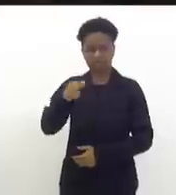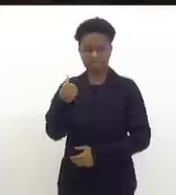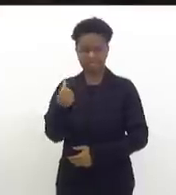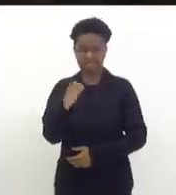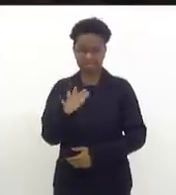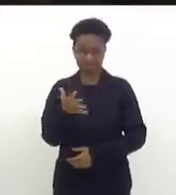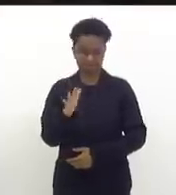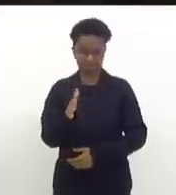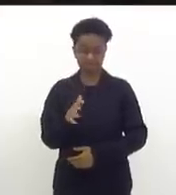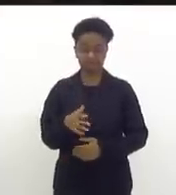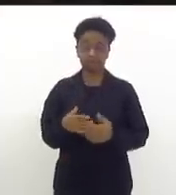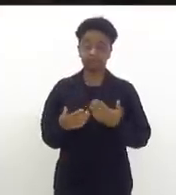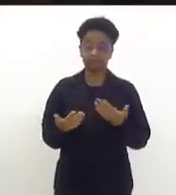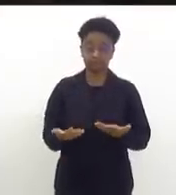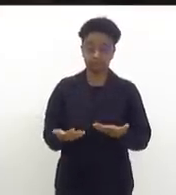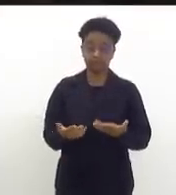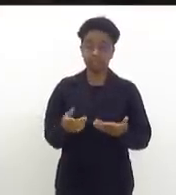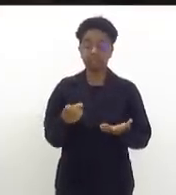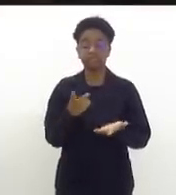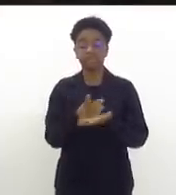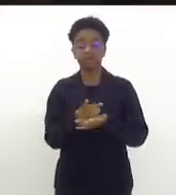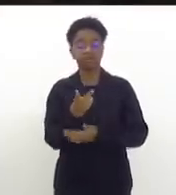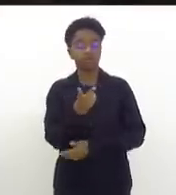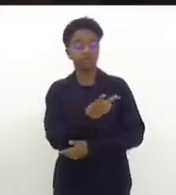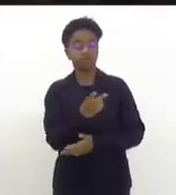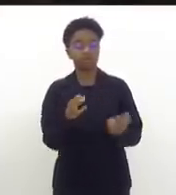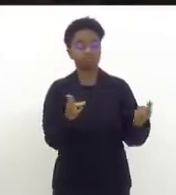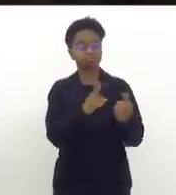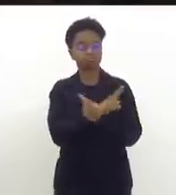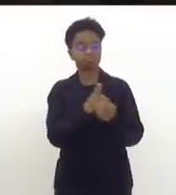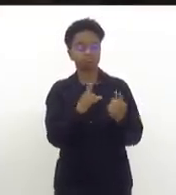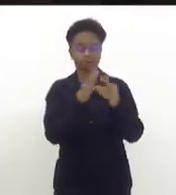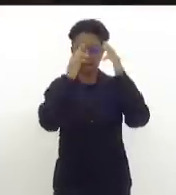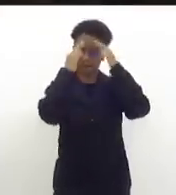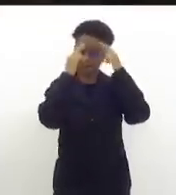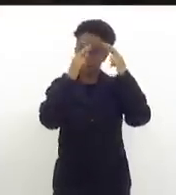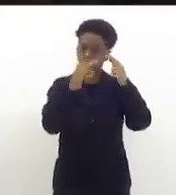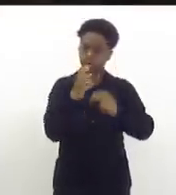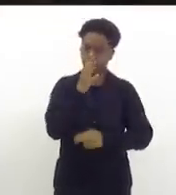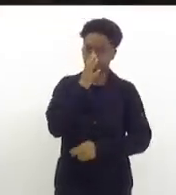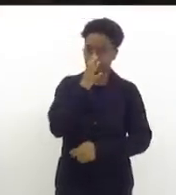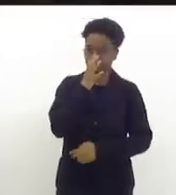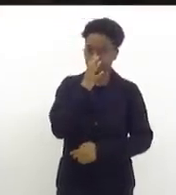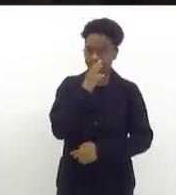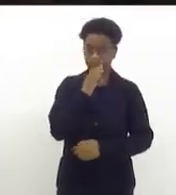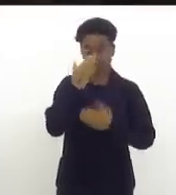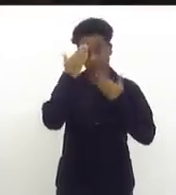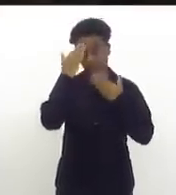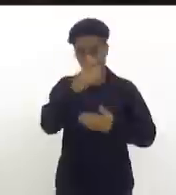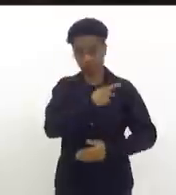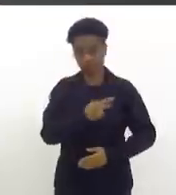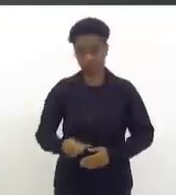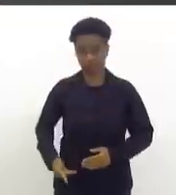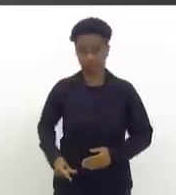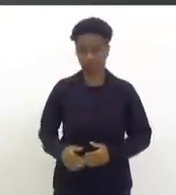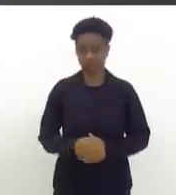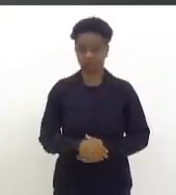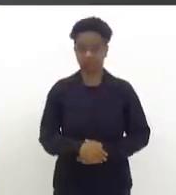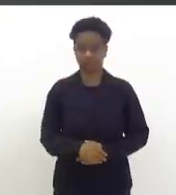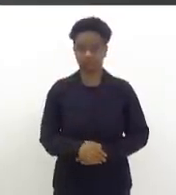o ministro Dornelles uma relação de profundo respeito e admiração Muito obrigado senhor